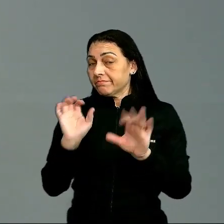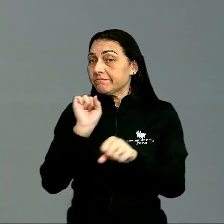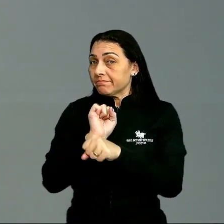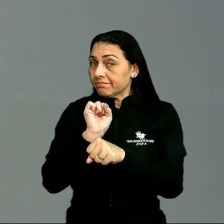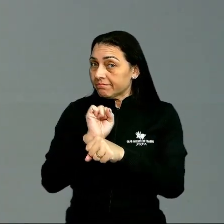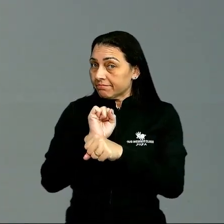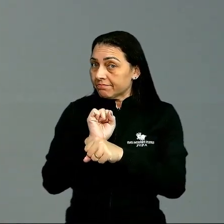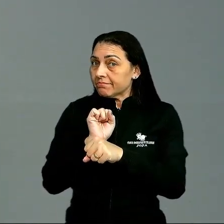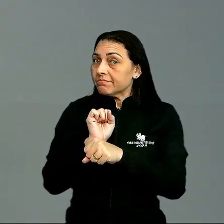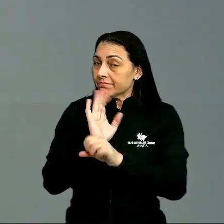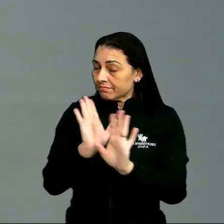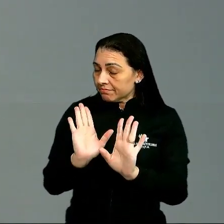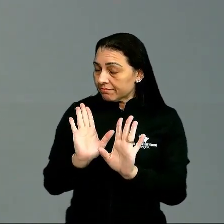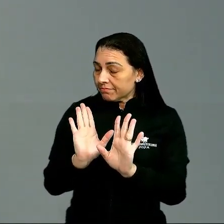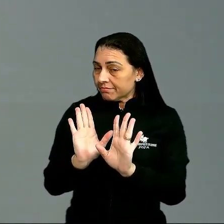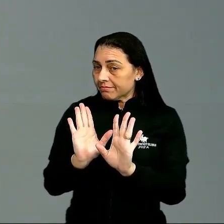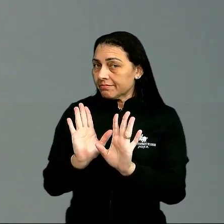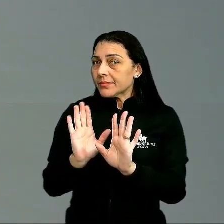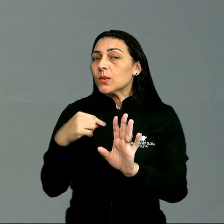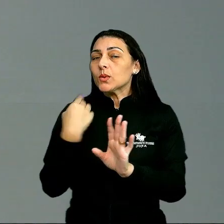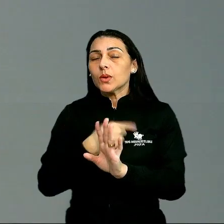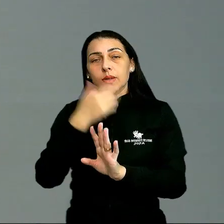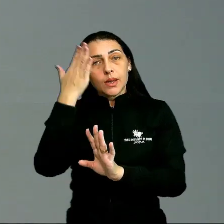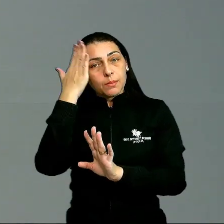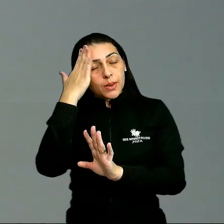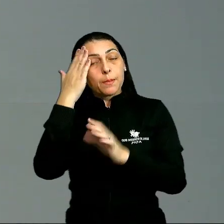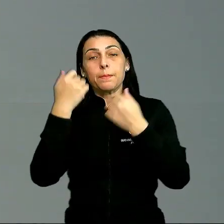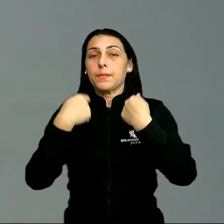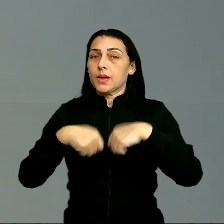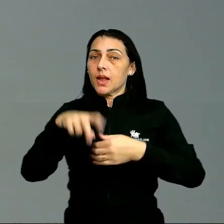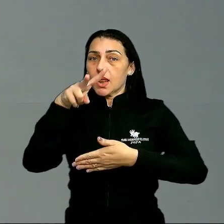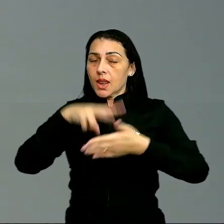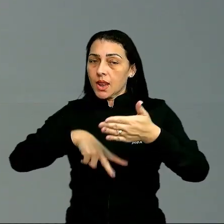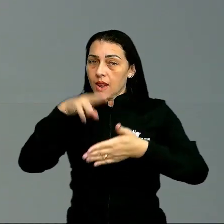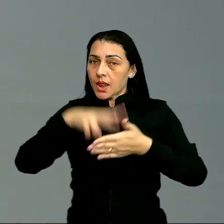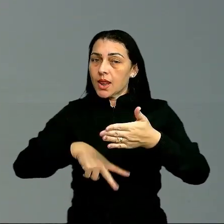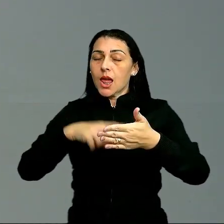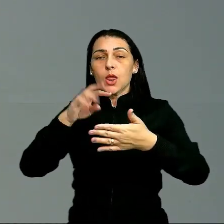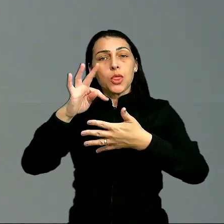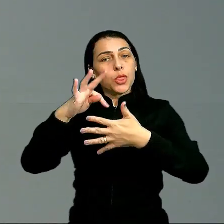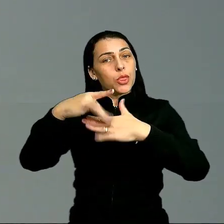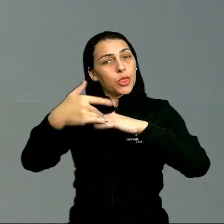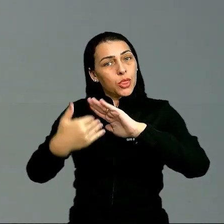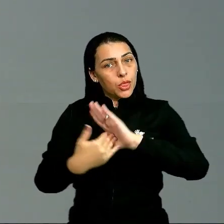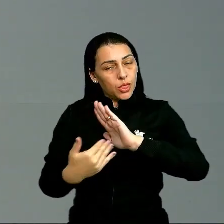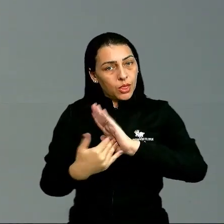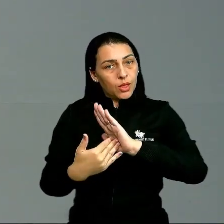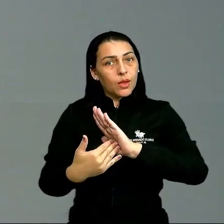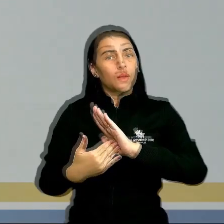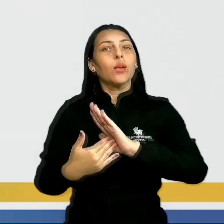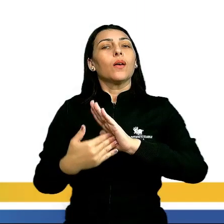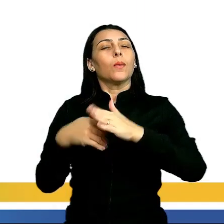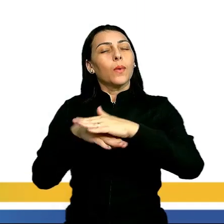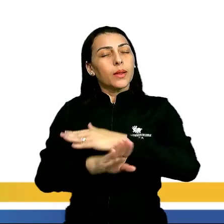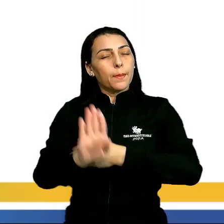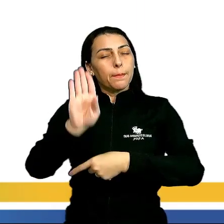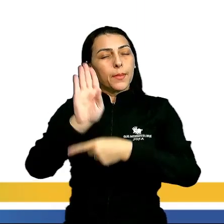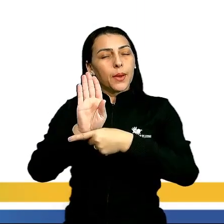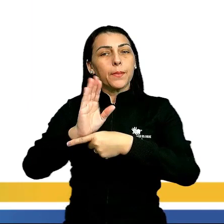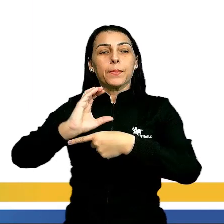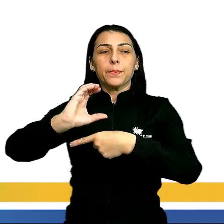essa alternativa aí, porém, nós sabemos que precisamos ler todas as alternativas. Então, vamos guardar a letra